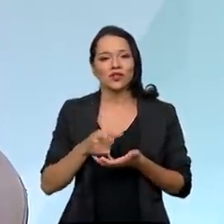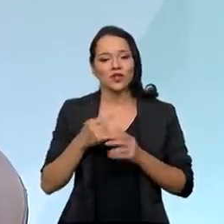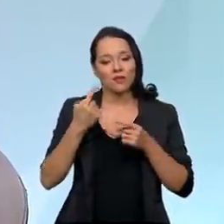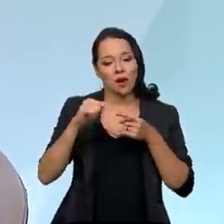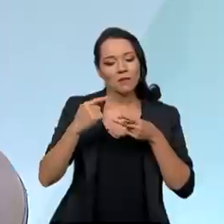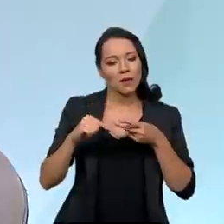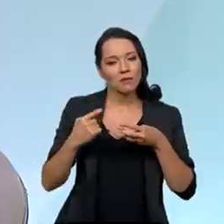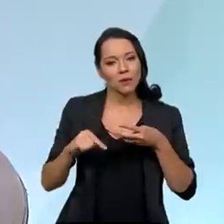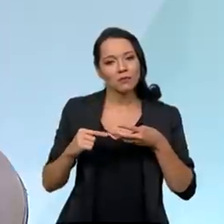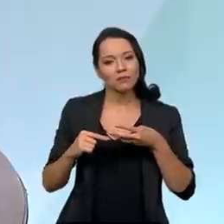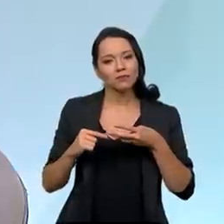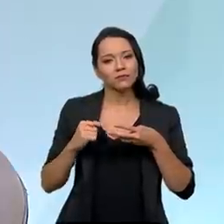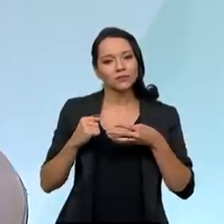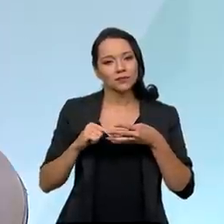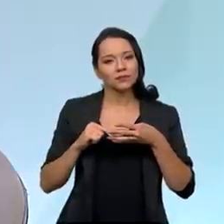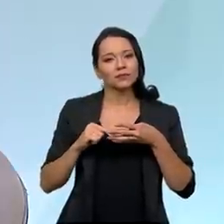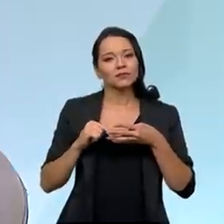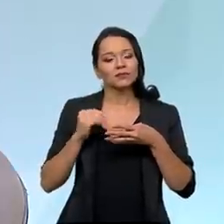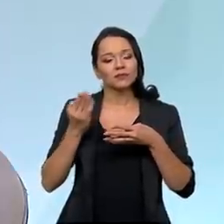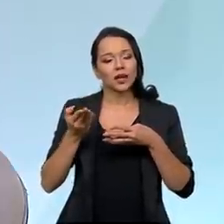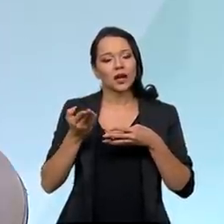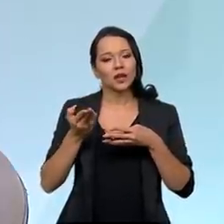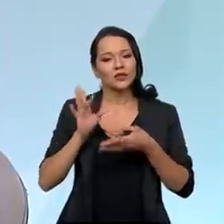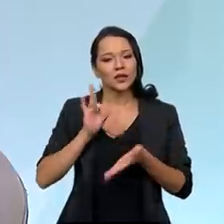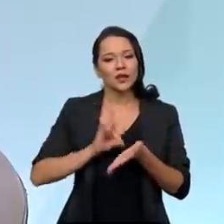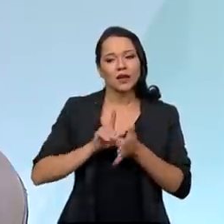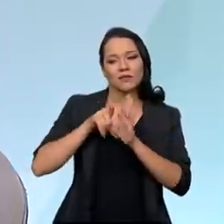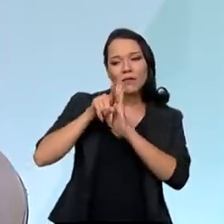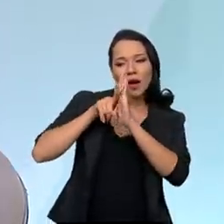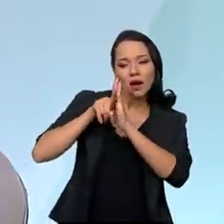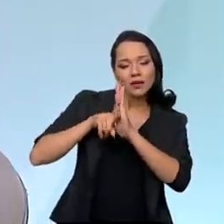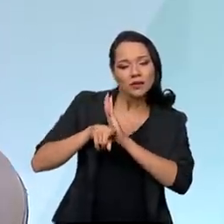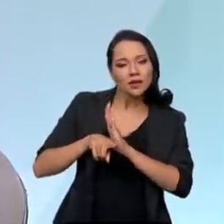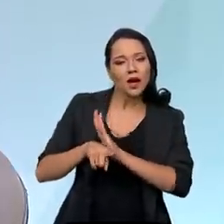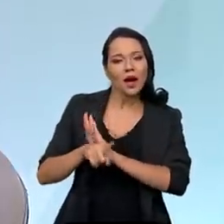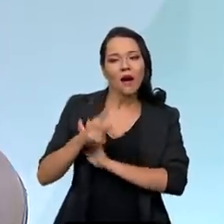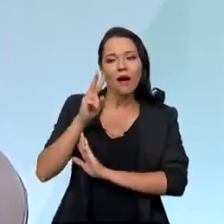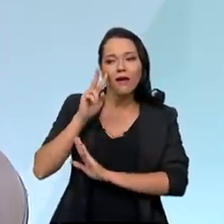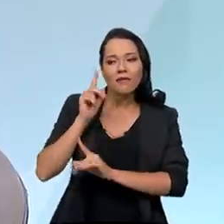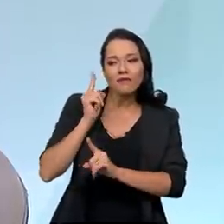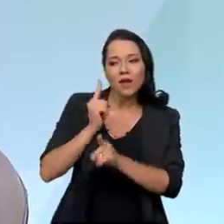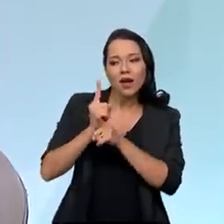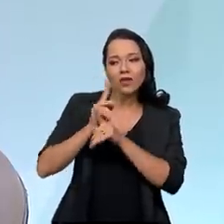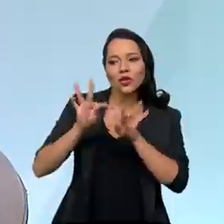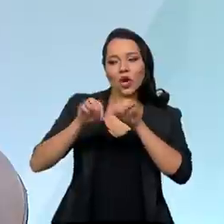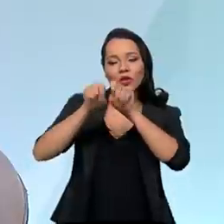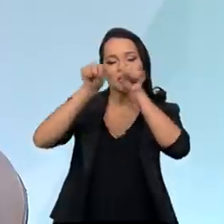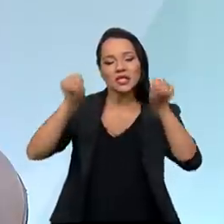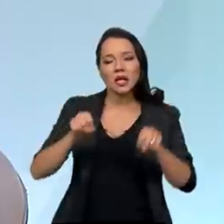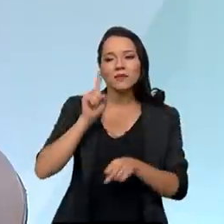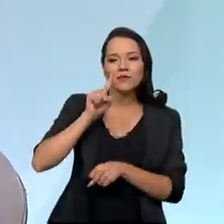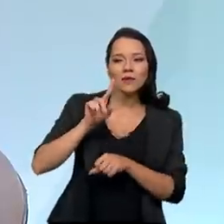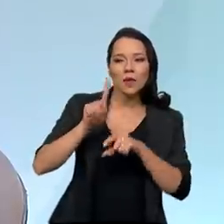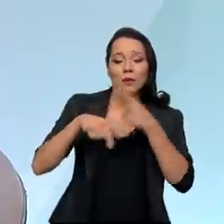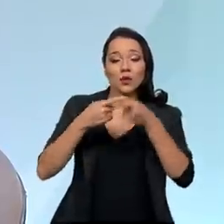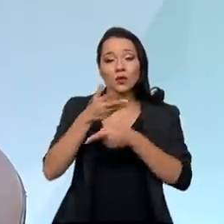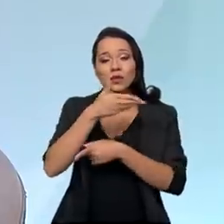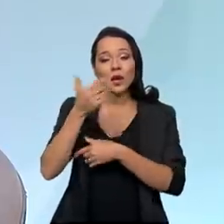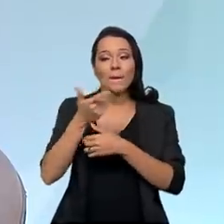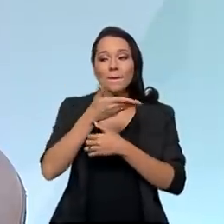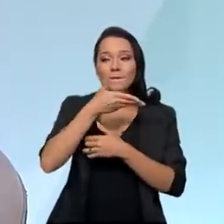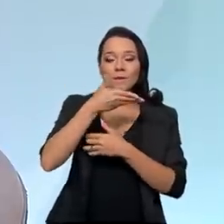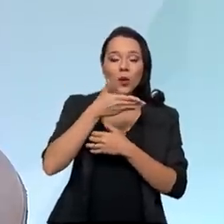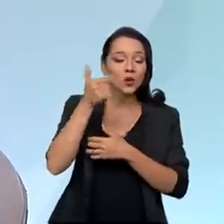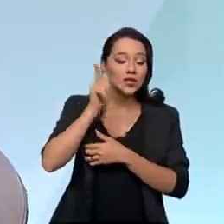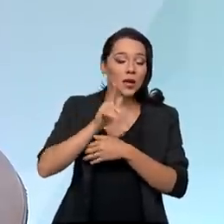elementos para, de fato, diagnosticar todo esse sistema e poder aperfeiçoá-lo. Não